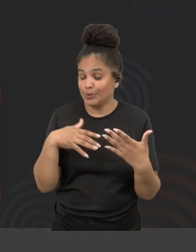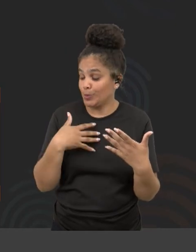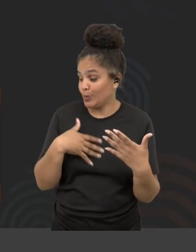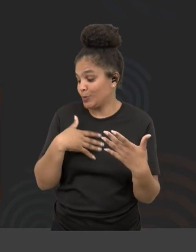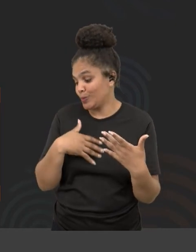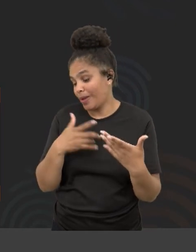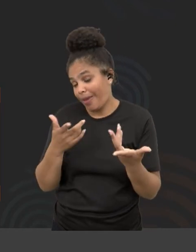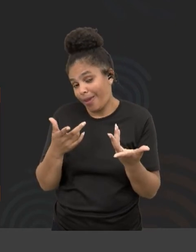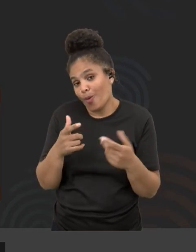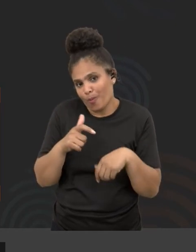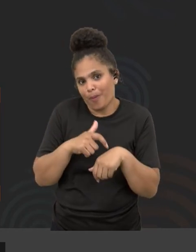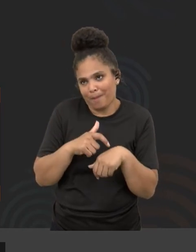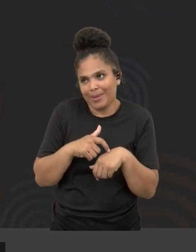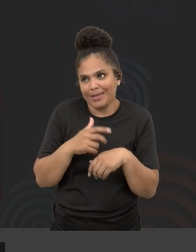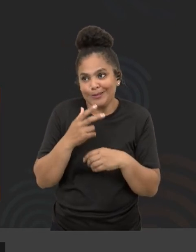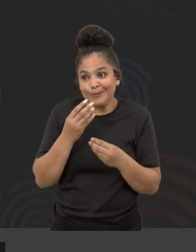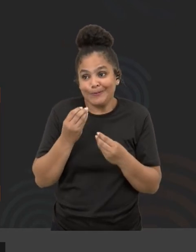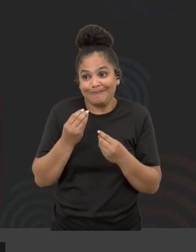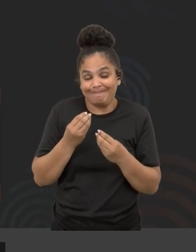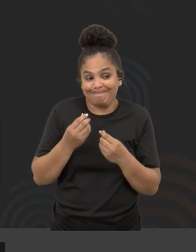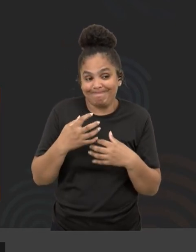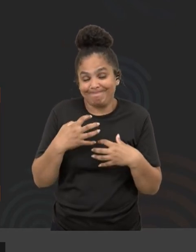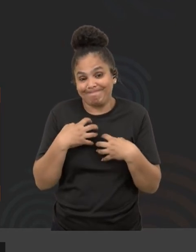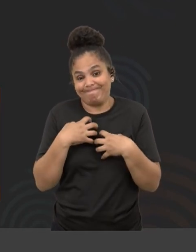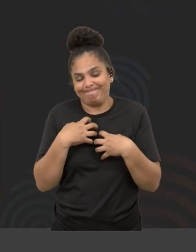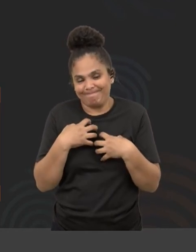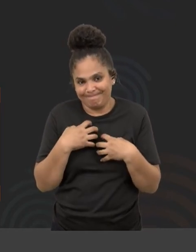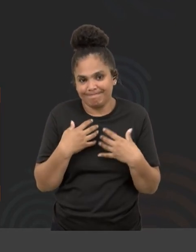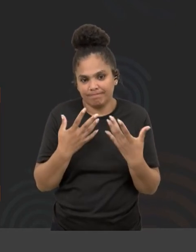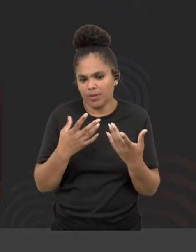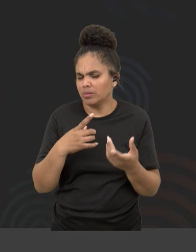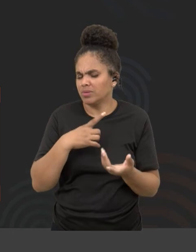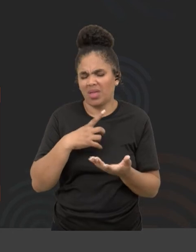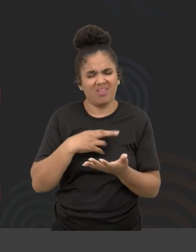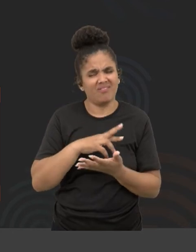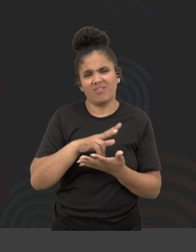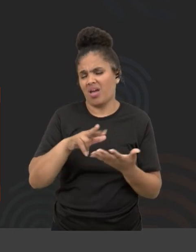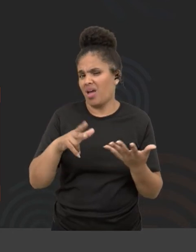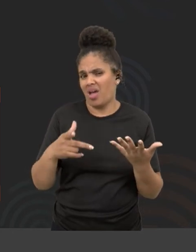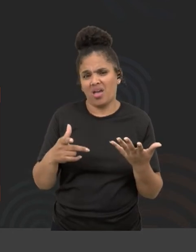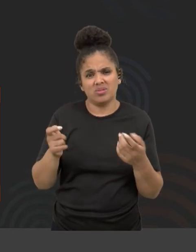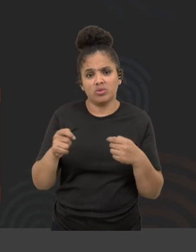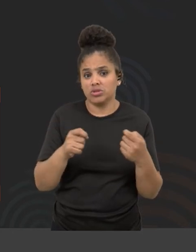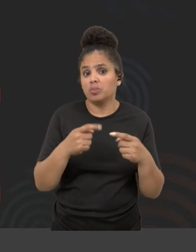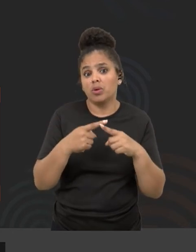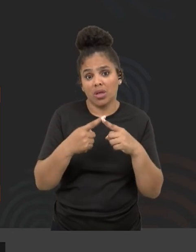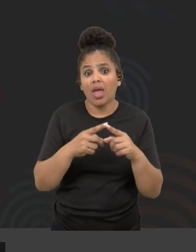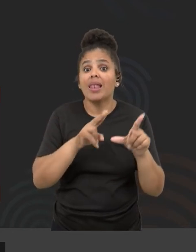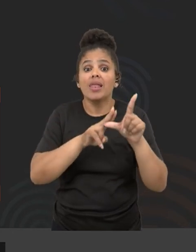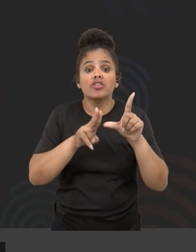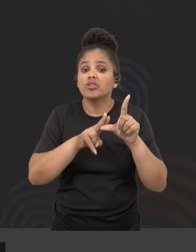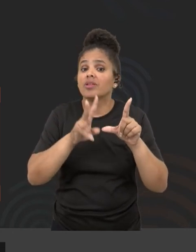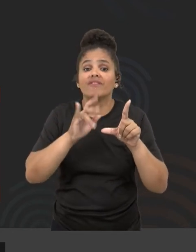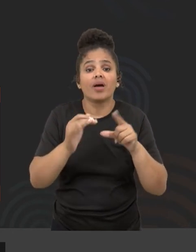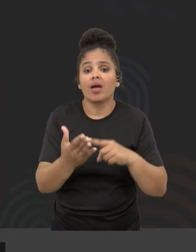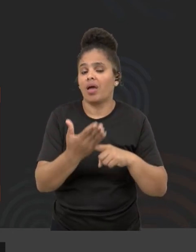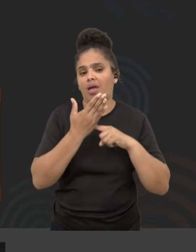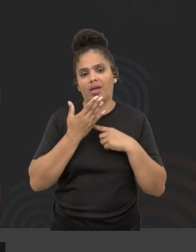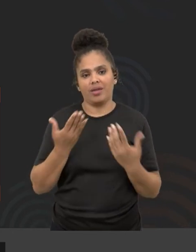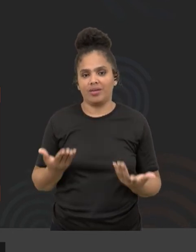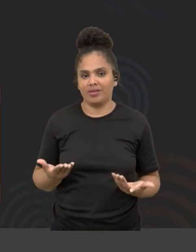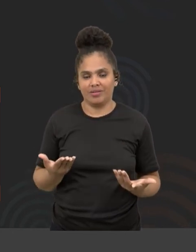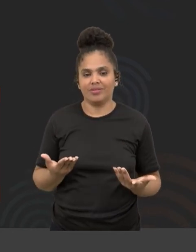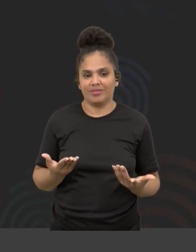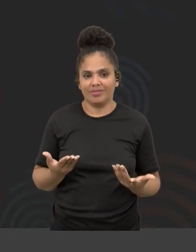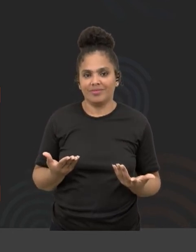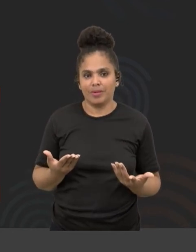situação, né, meio ruim. Então, existem várias situações onde as legendas elas podem servir, né, tanto